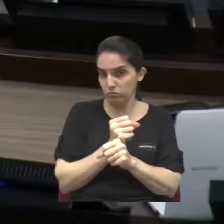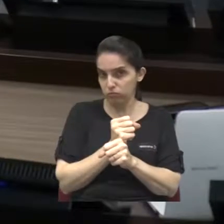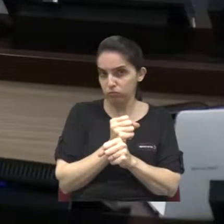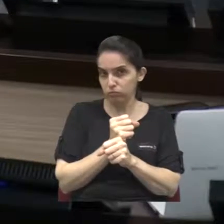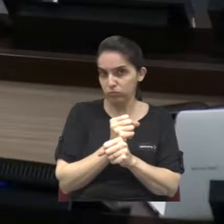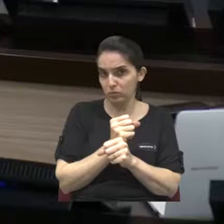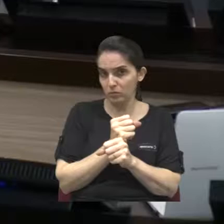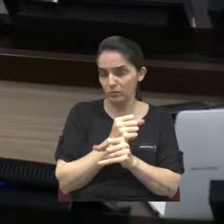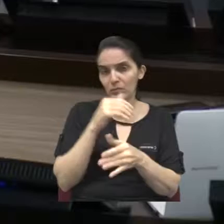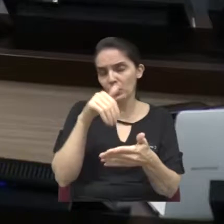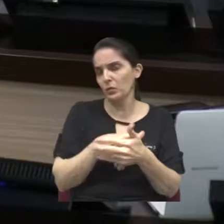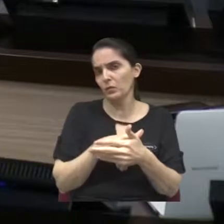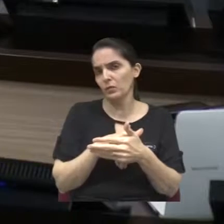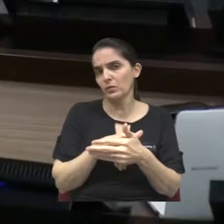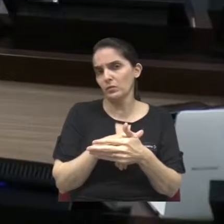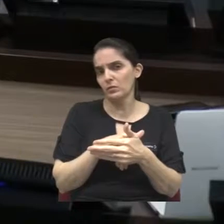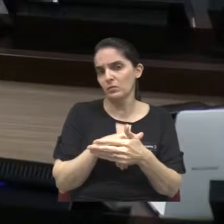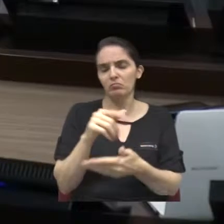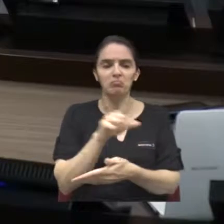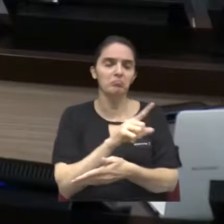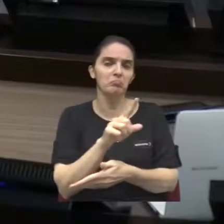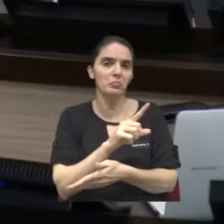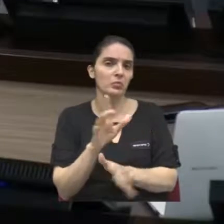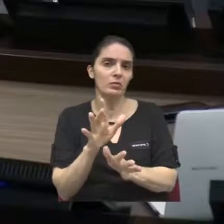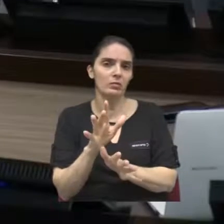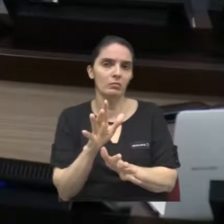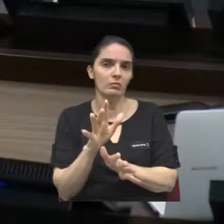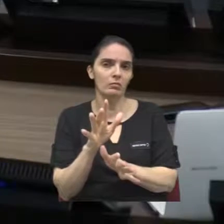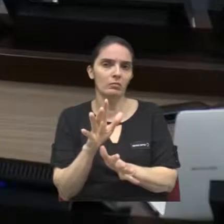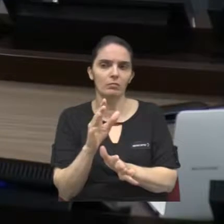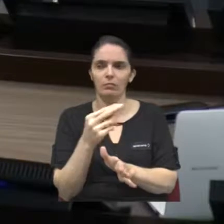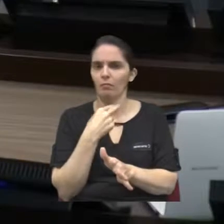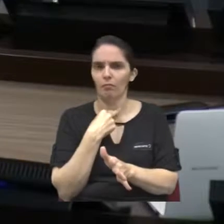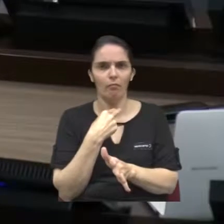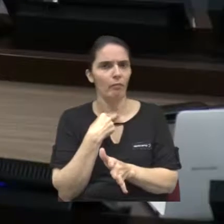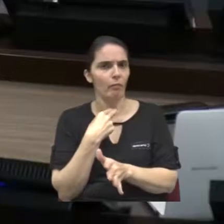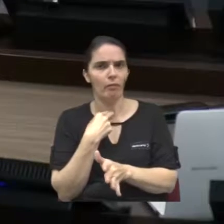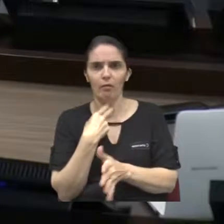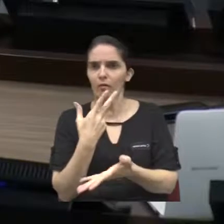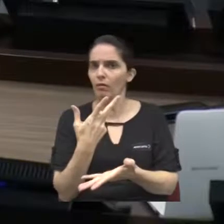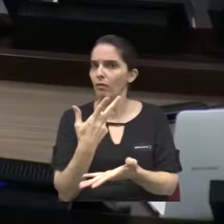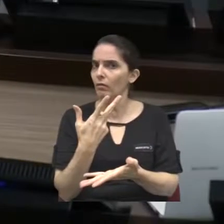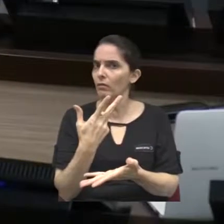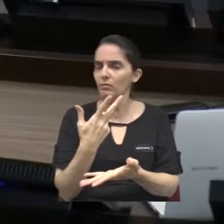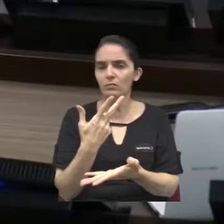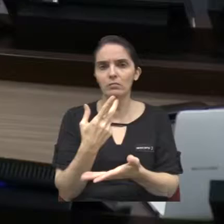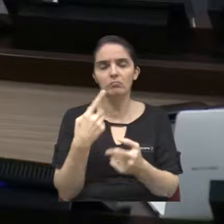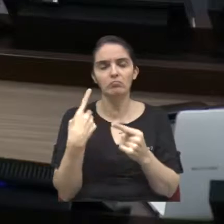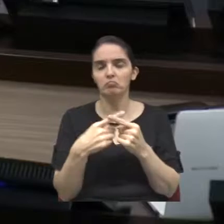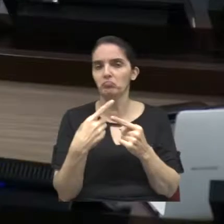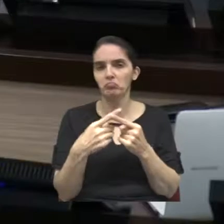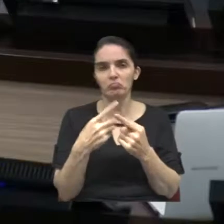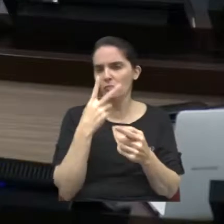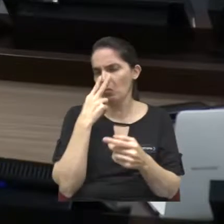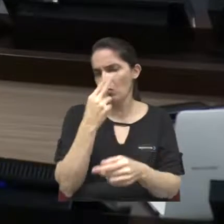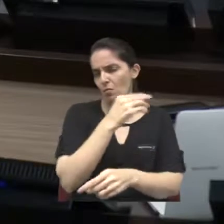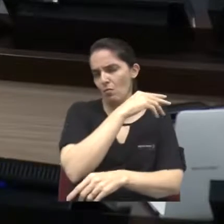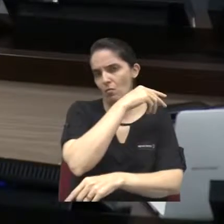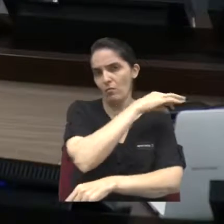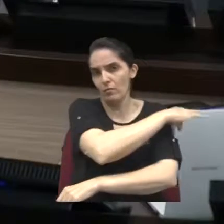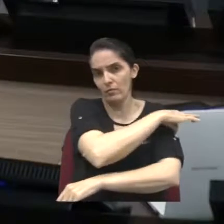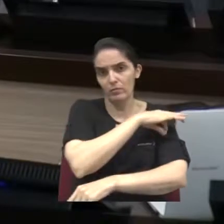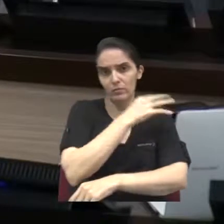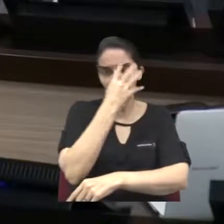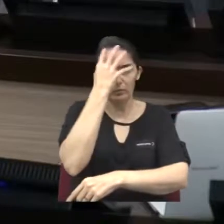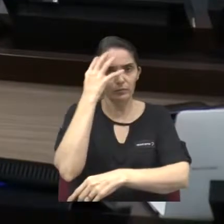de forma desfavorável. Eu não posso votar de forma desfavorável. Eu não acho que o prefeito Mário Botion, acompanhado do seu secretário e